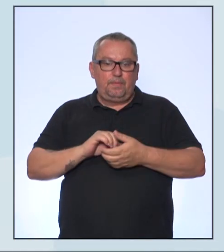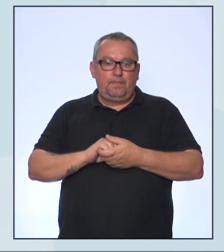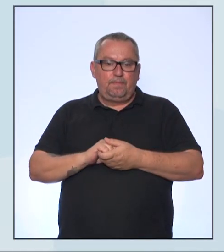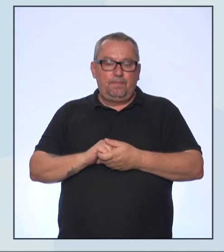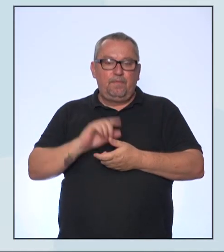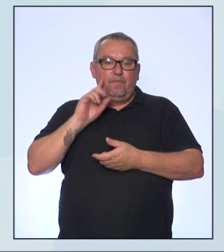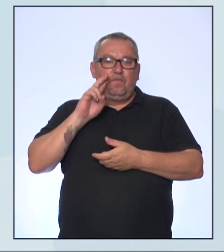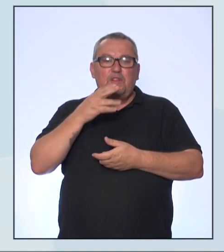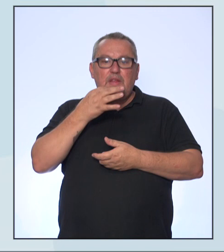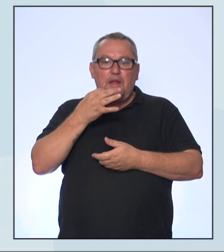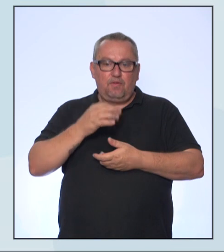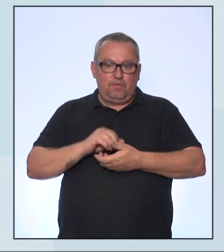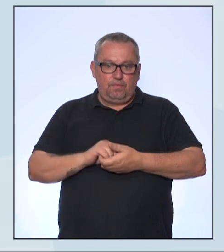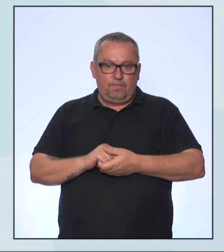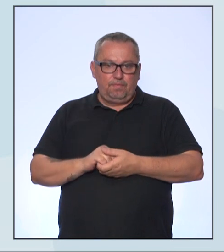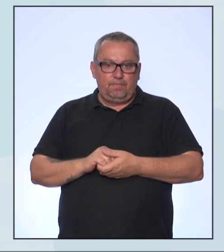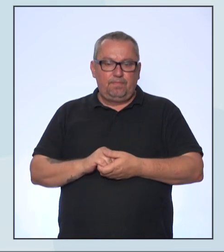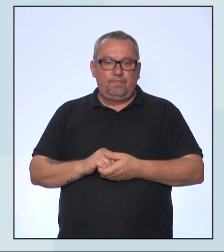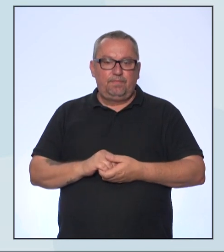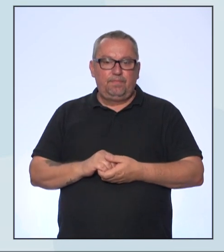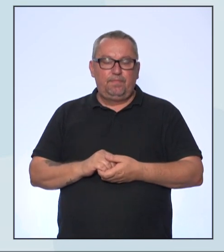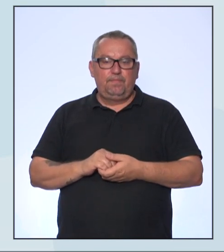O que vocês acham?